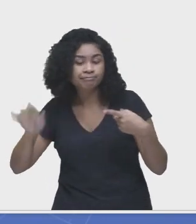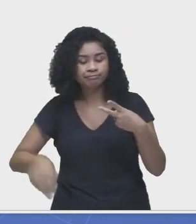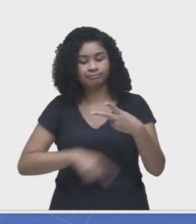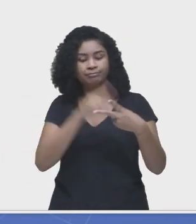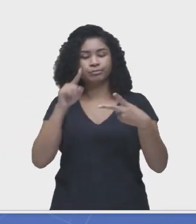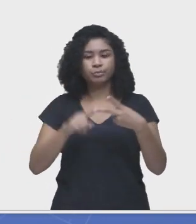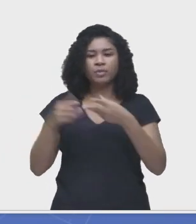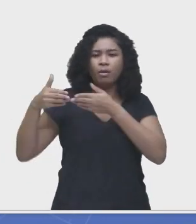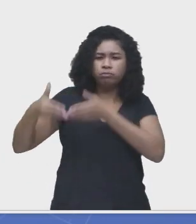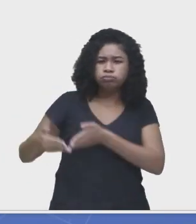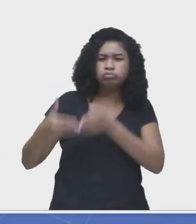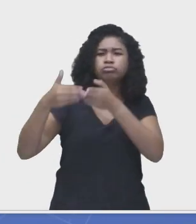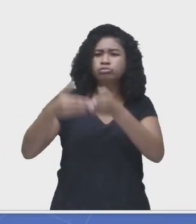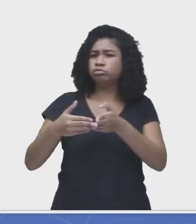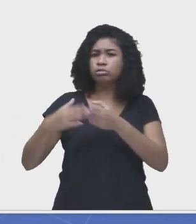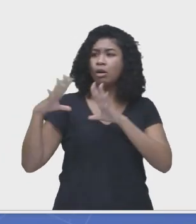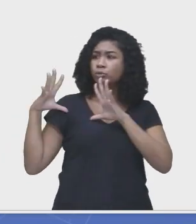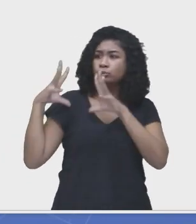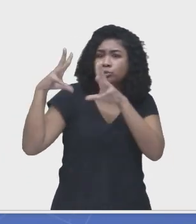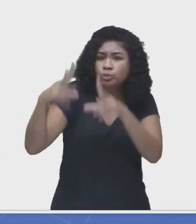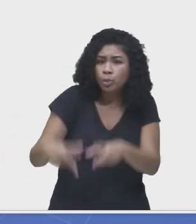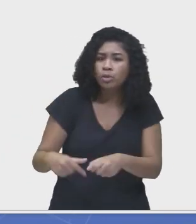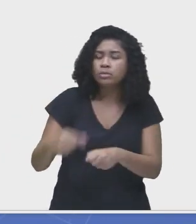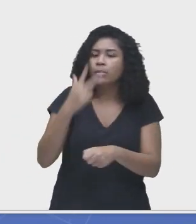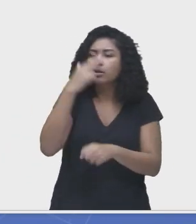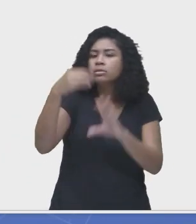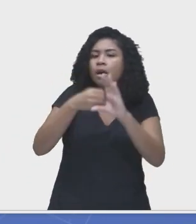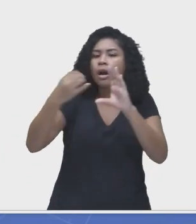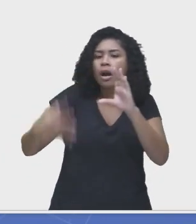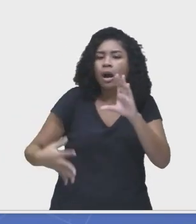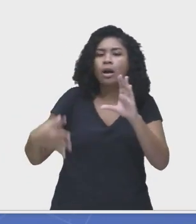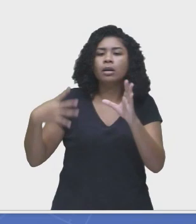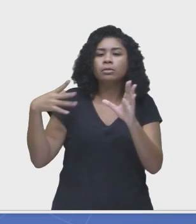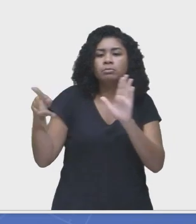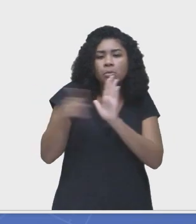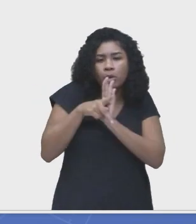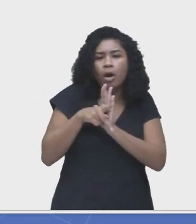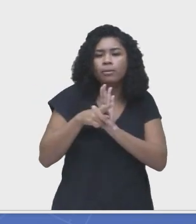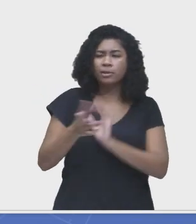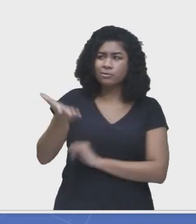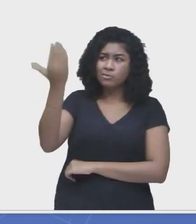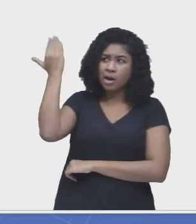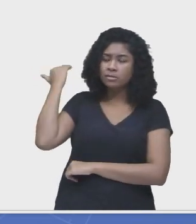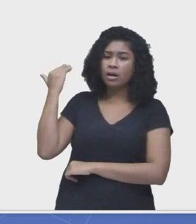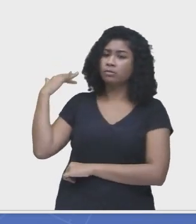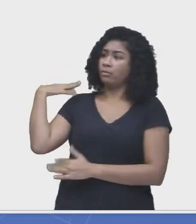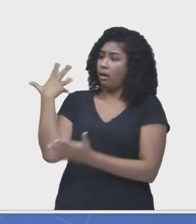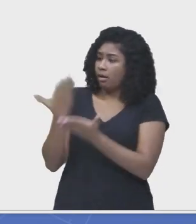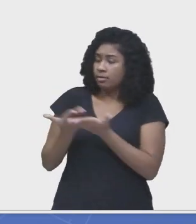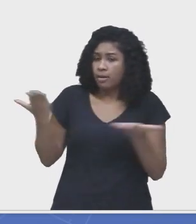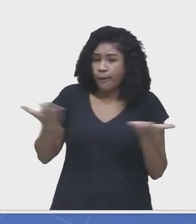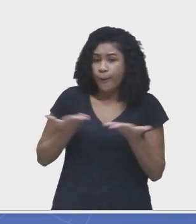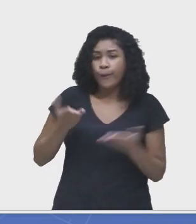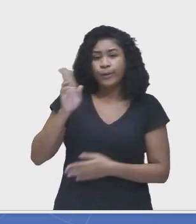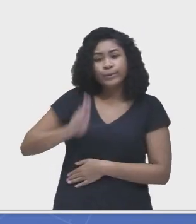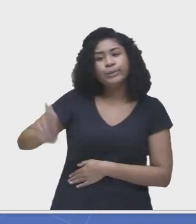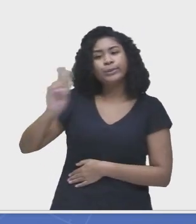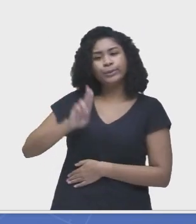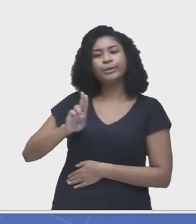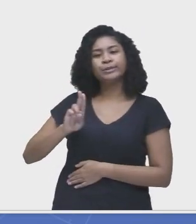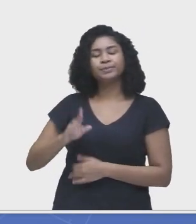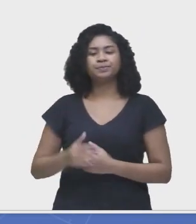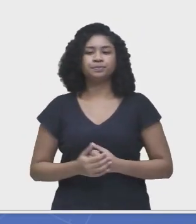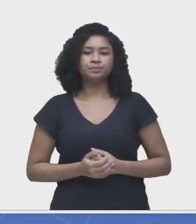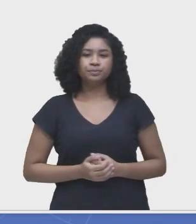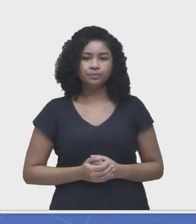as dos fenícios, ali para aquela situação, grandiosas, com remos, ela se torna um diferencial. Como vai se dar